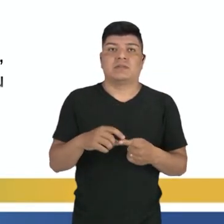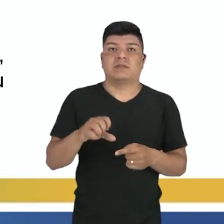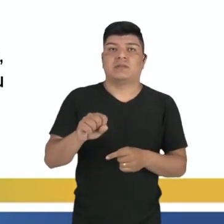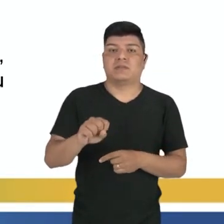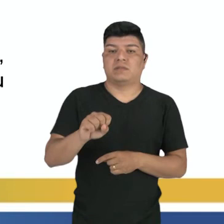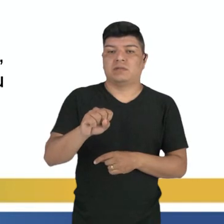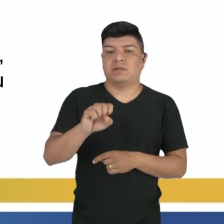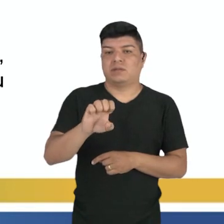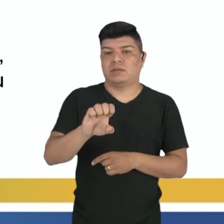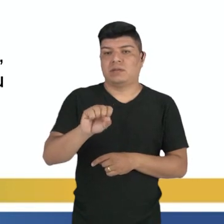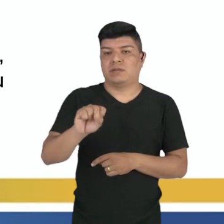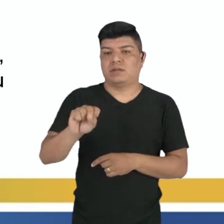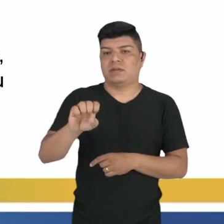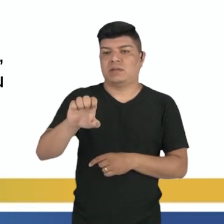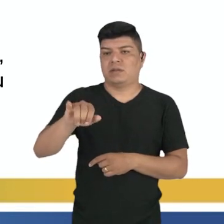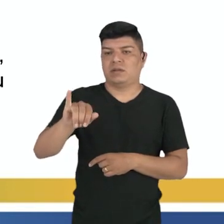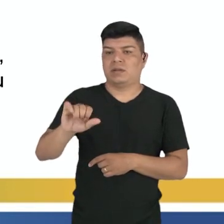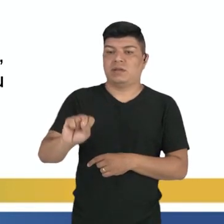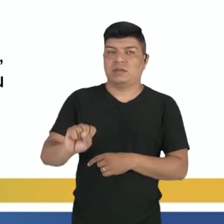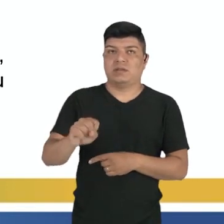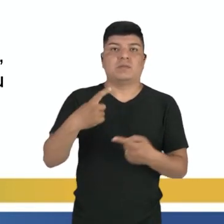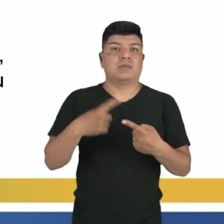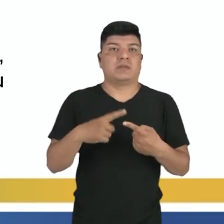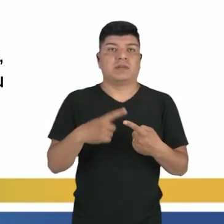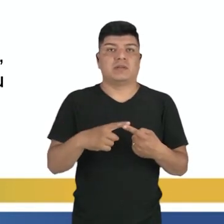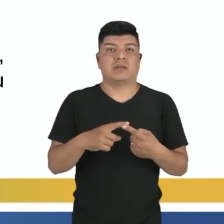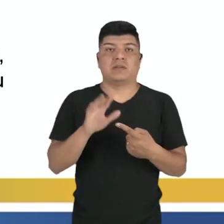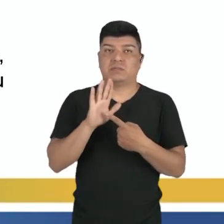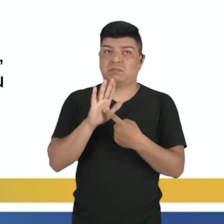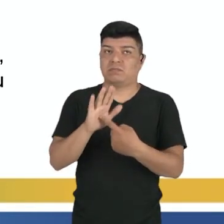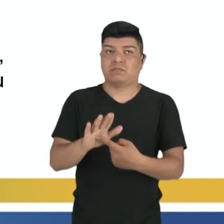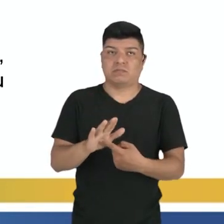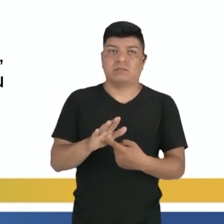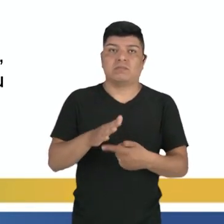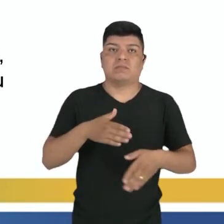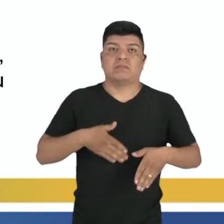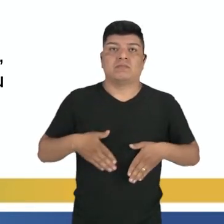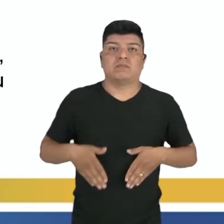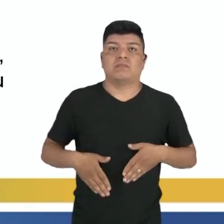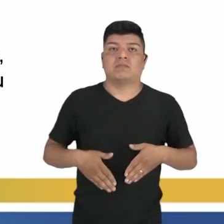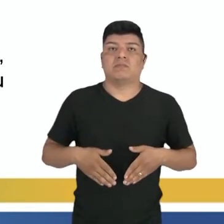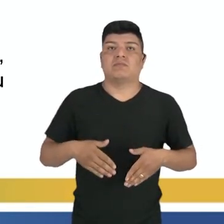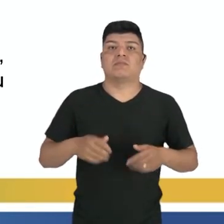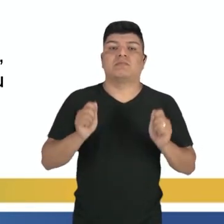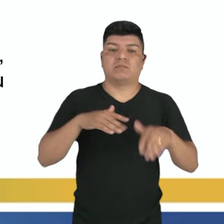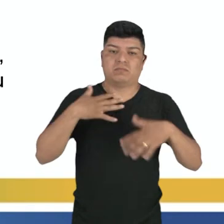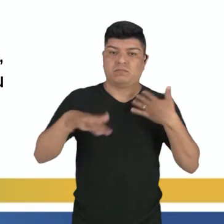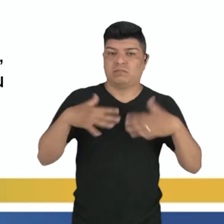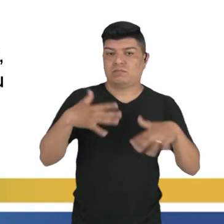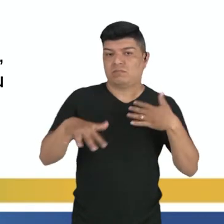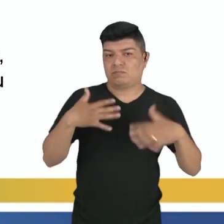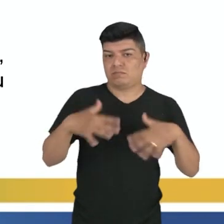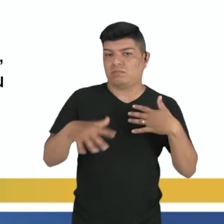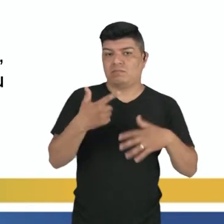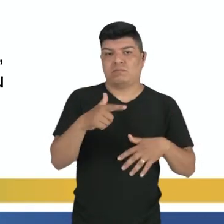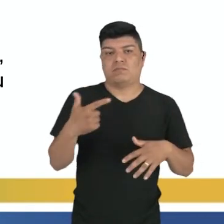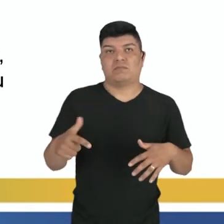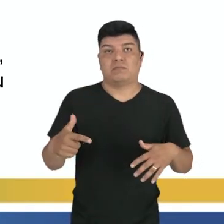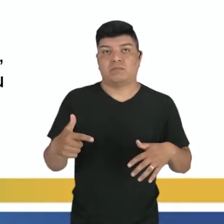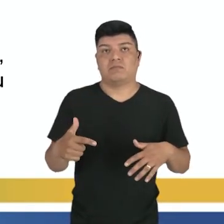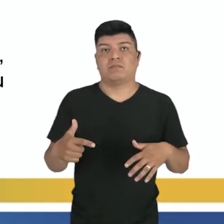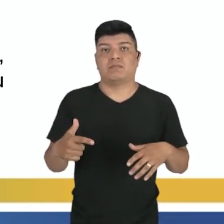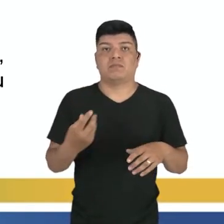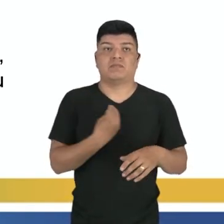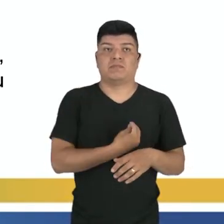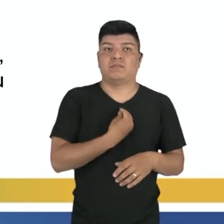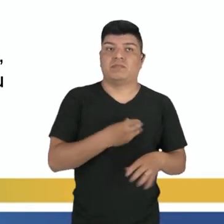sésseis? Simplesmente porque não apresentam um órgão que permita a sua locomoção. E eles vão